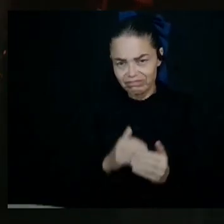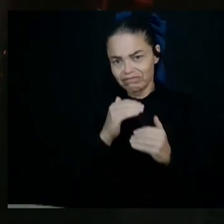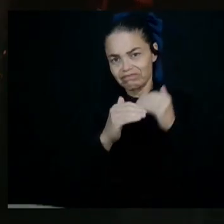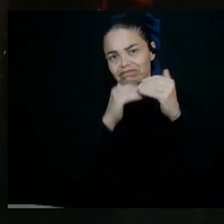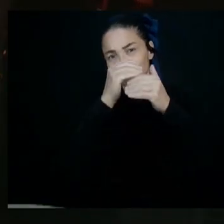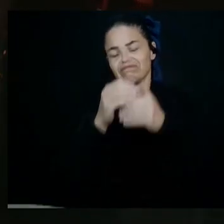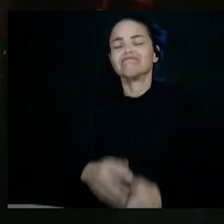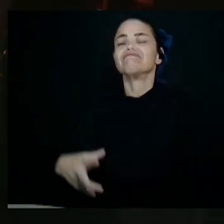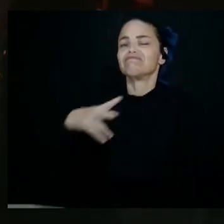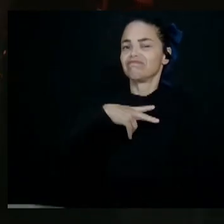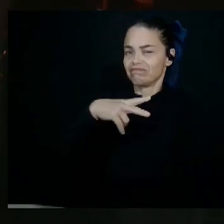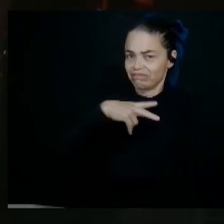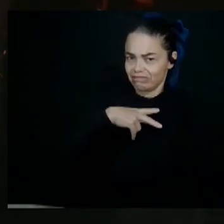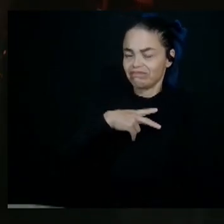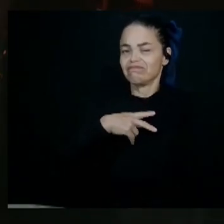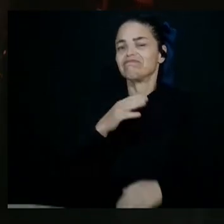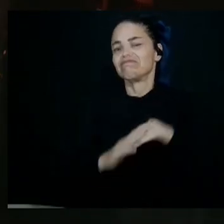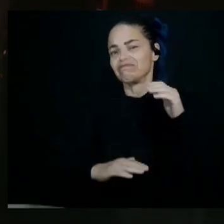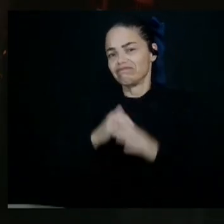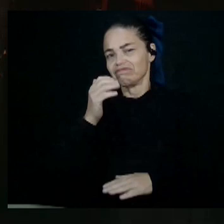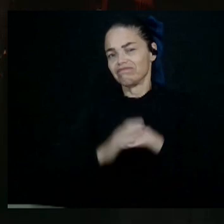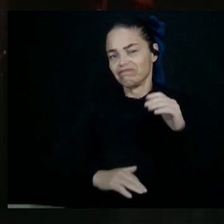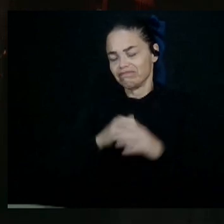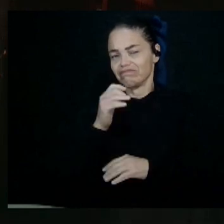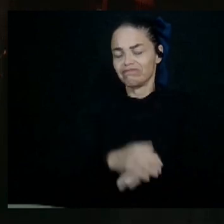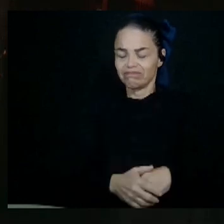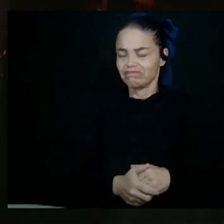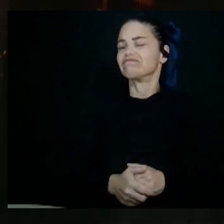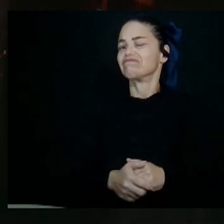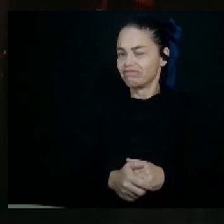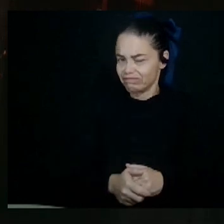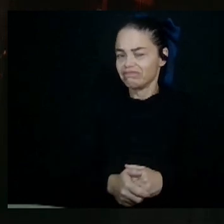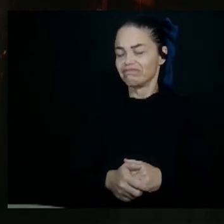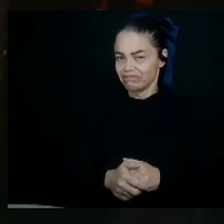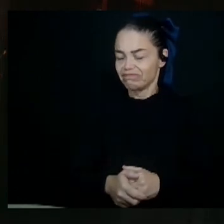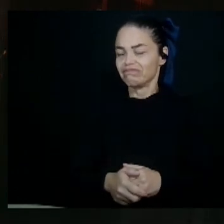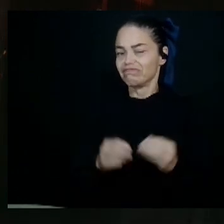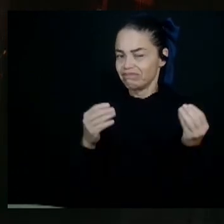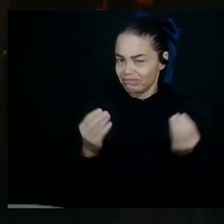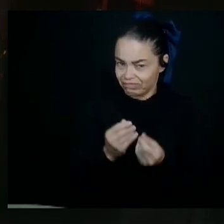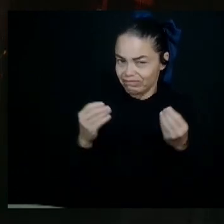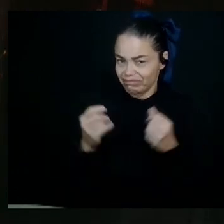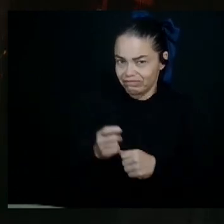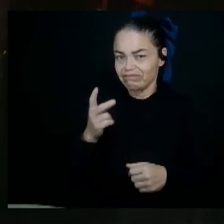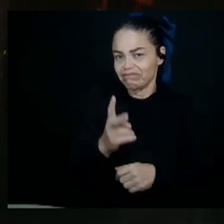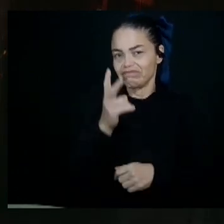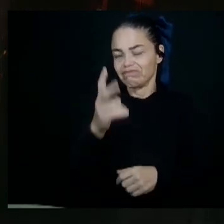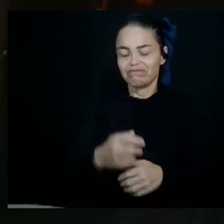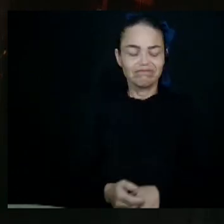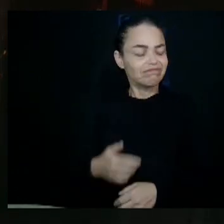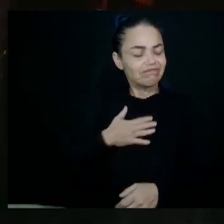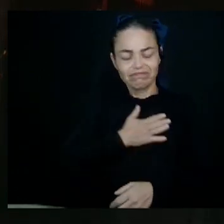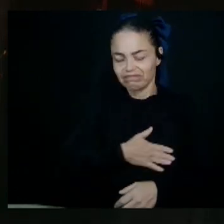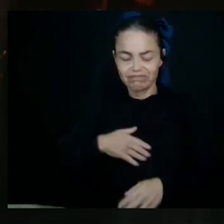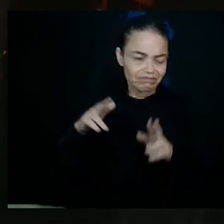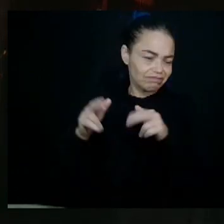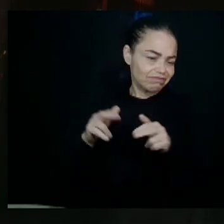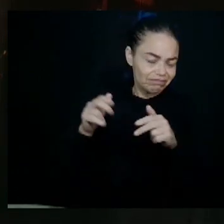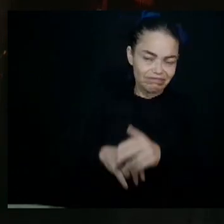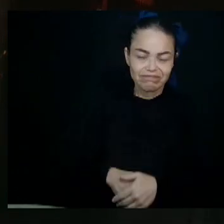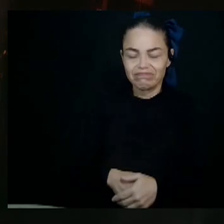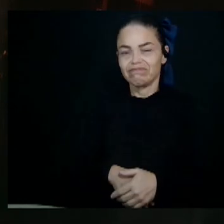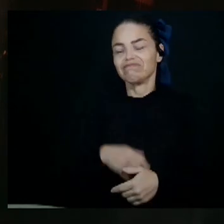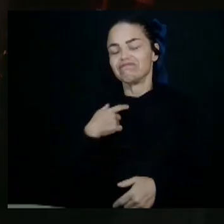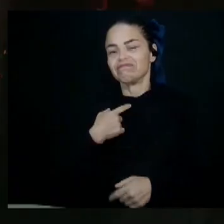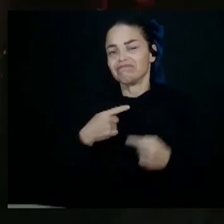pessoal e profissional? Ou ela pode gerar uma sensação permanente de insatisfação? O programa também vai debater